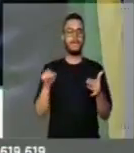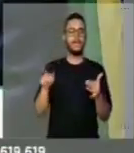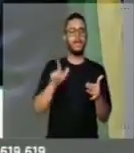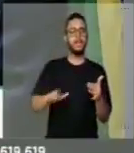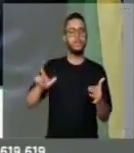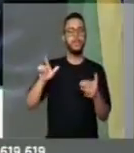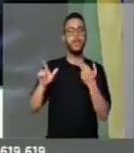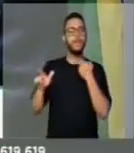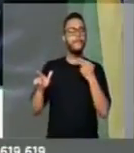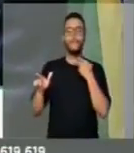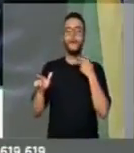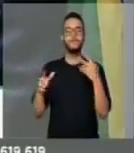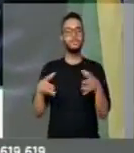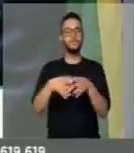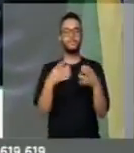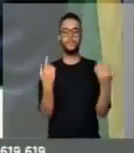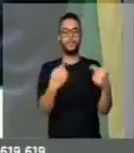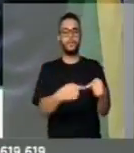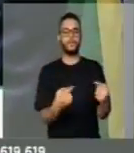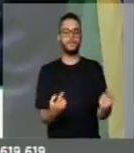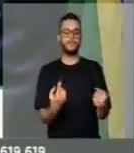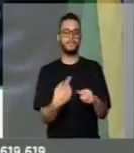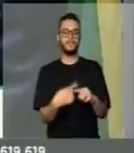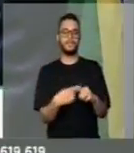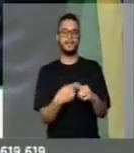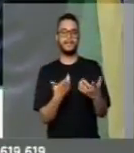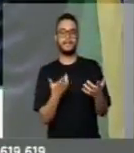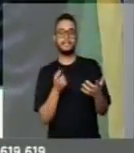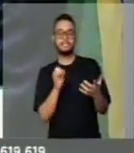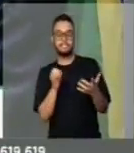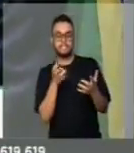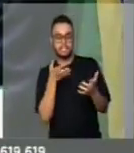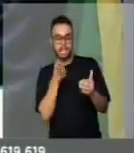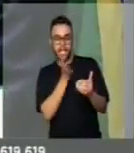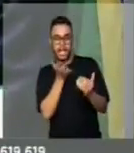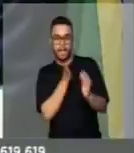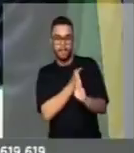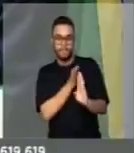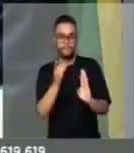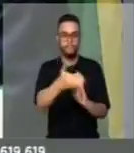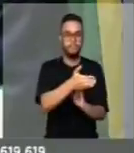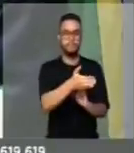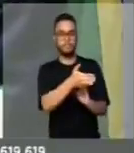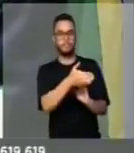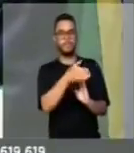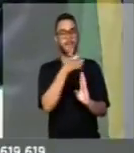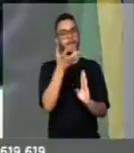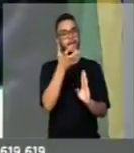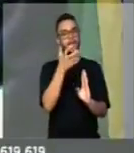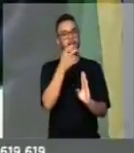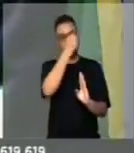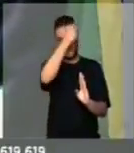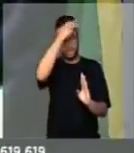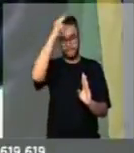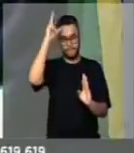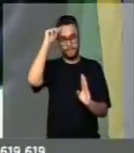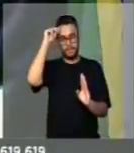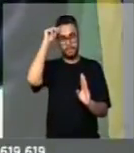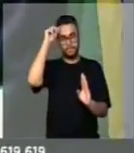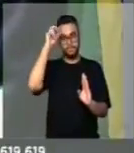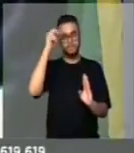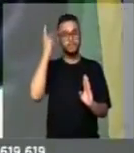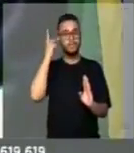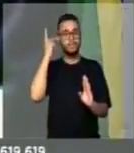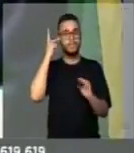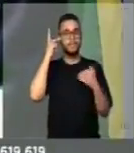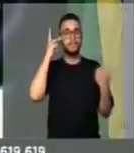ser oposição se o senhor Haddad tiver a menor possibilidade de ser prefeito de São Paulo. Então ele quer se livrar do